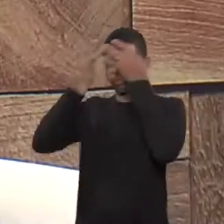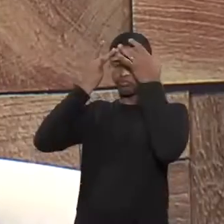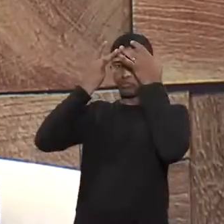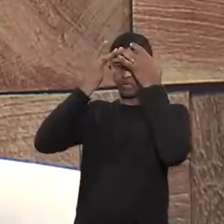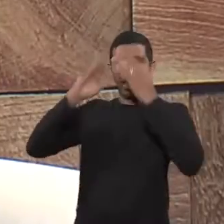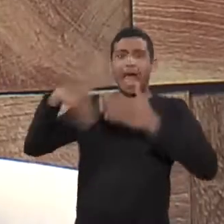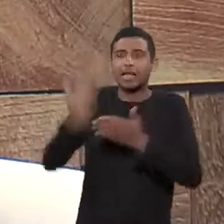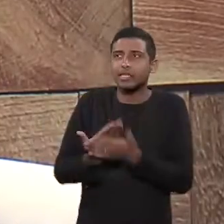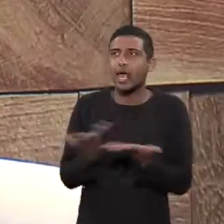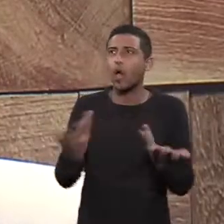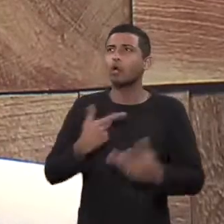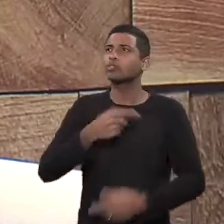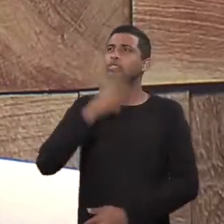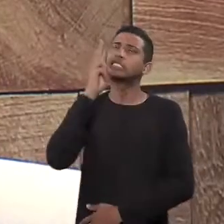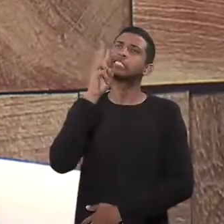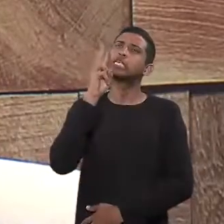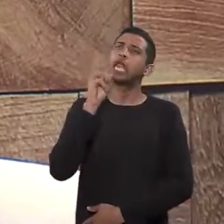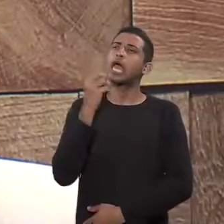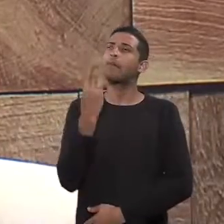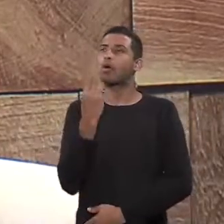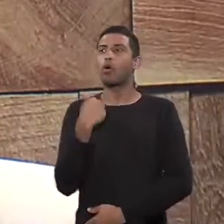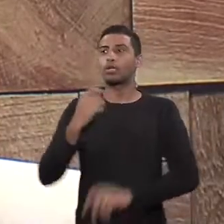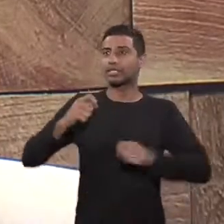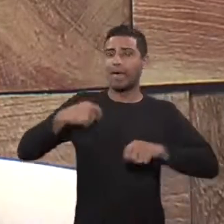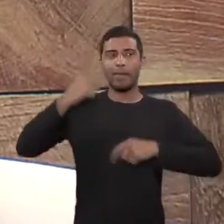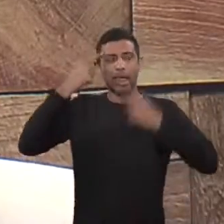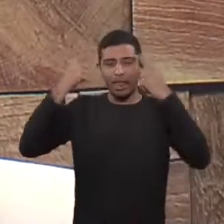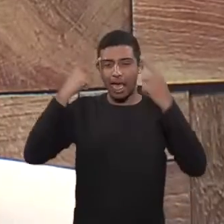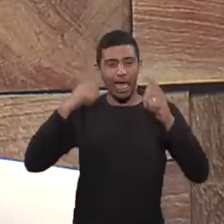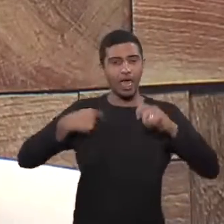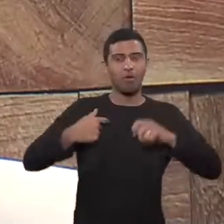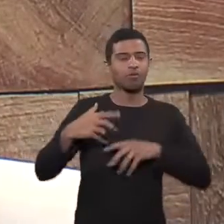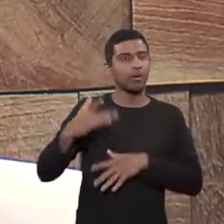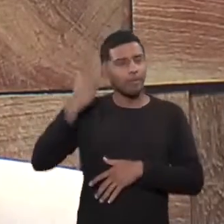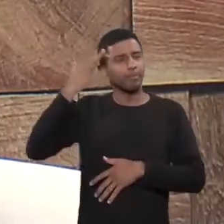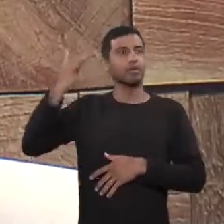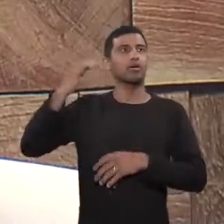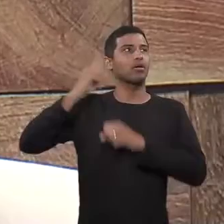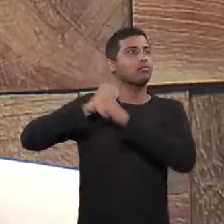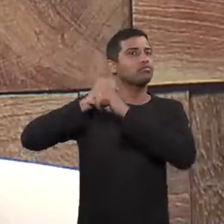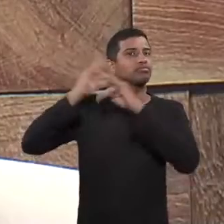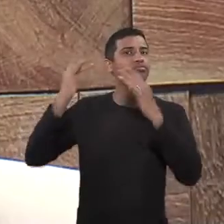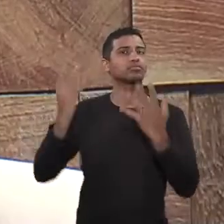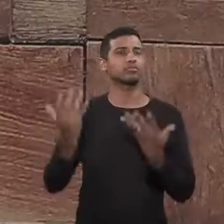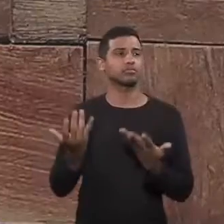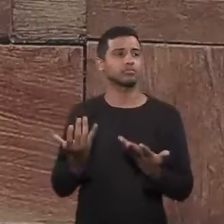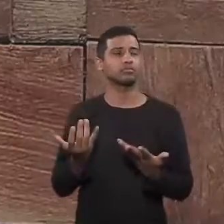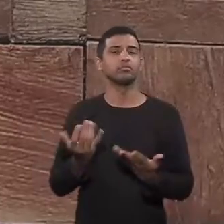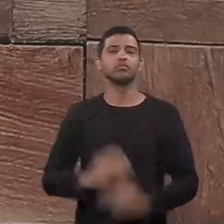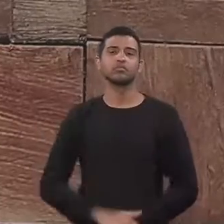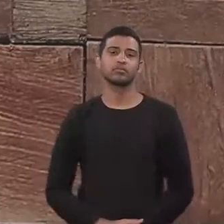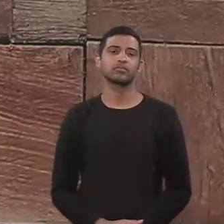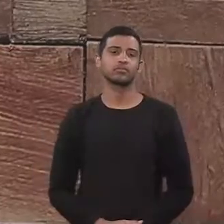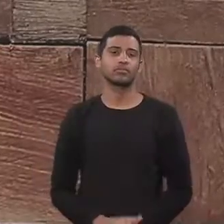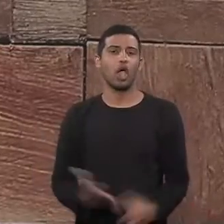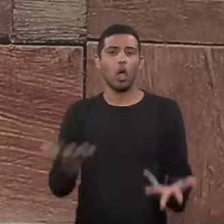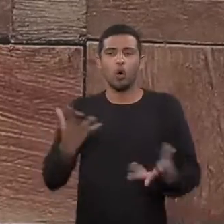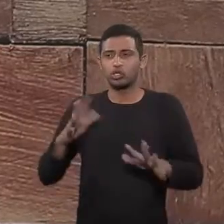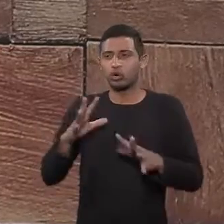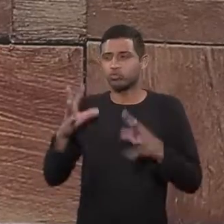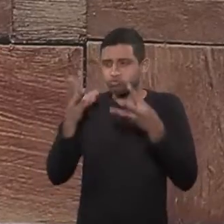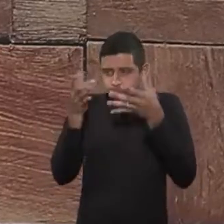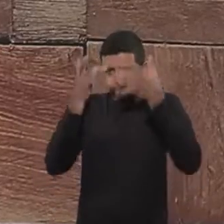desses ensinamentos que até hoje você usa, você lembra, você guarda como profissional? Eu guardo o que,